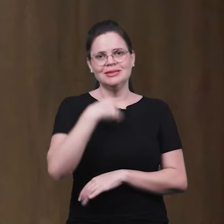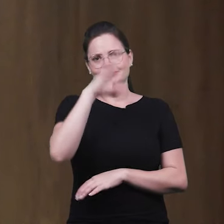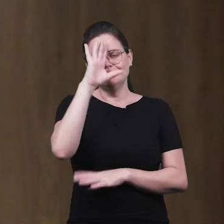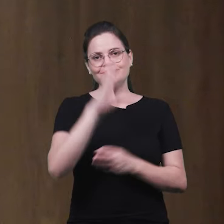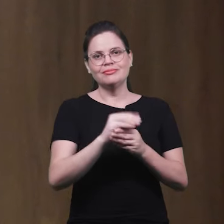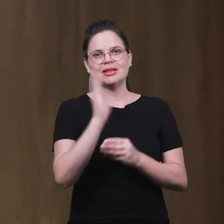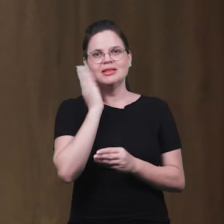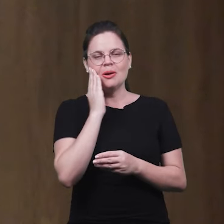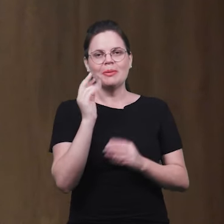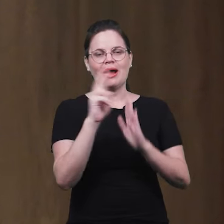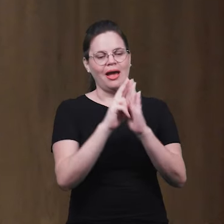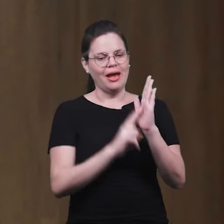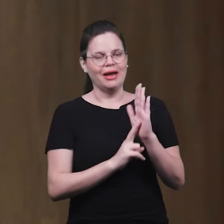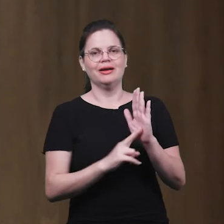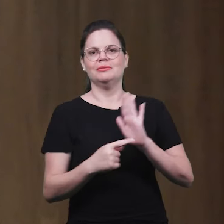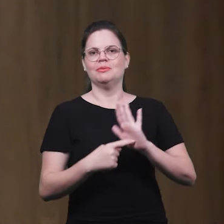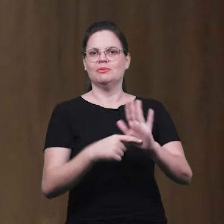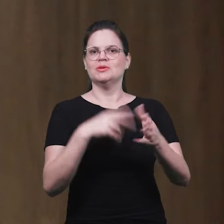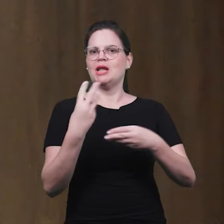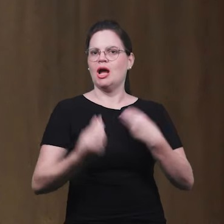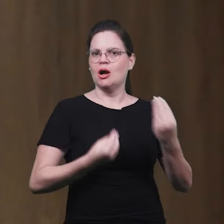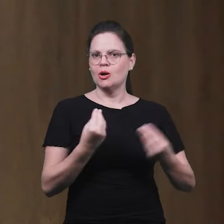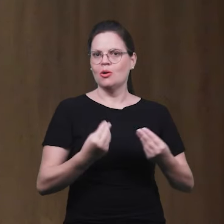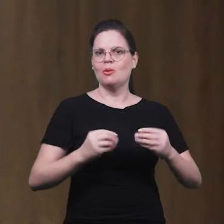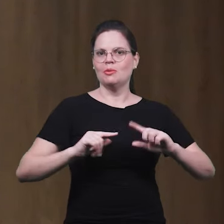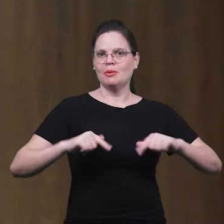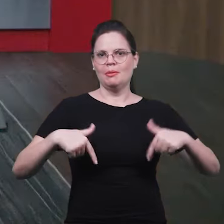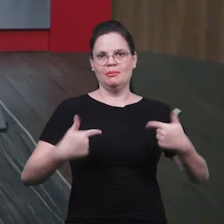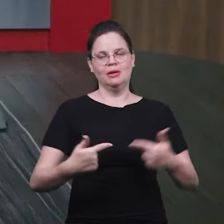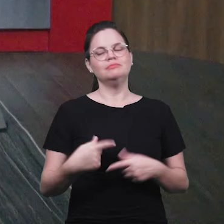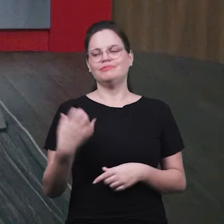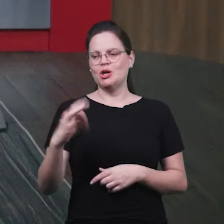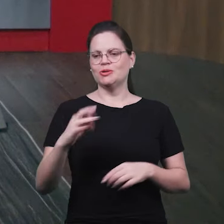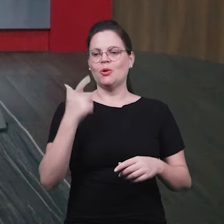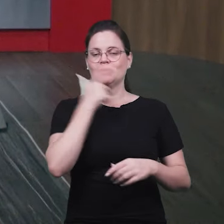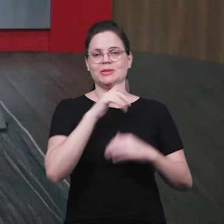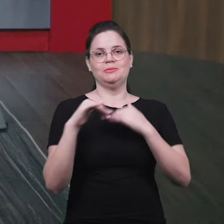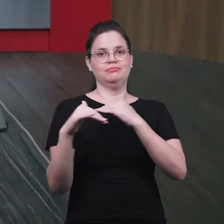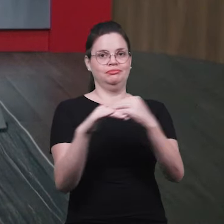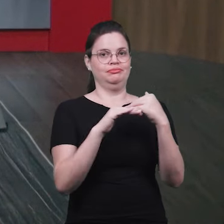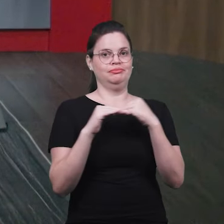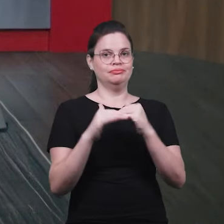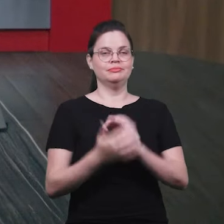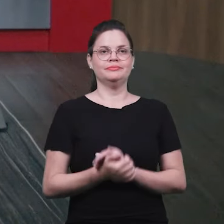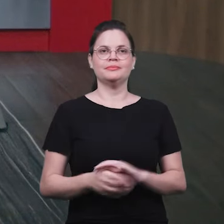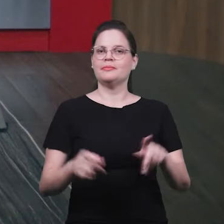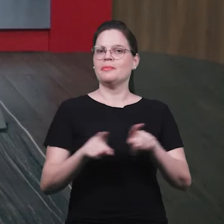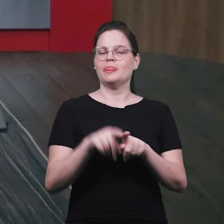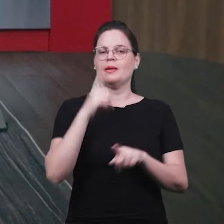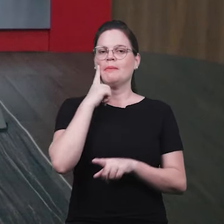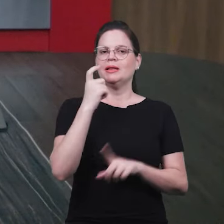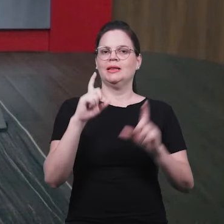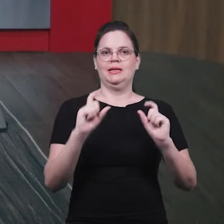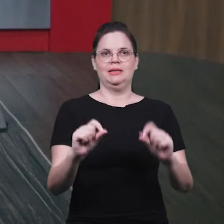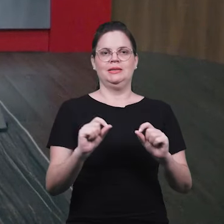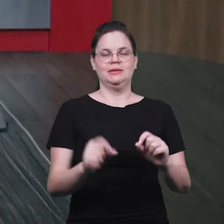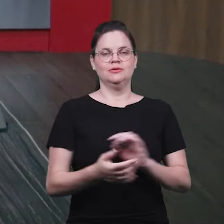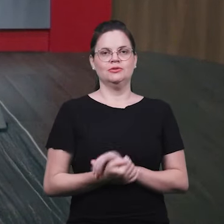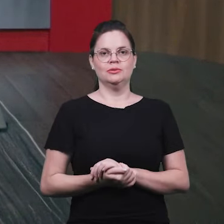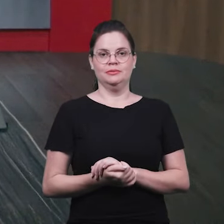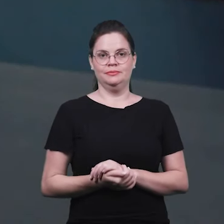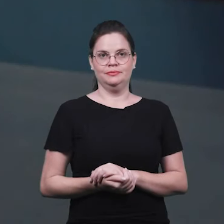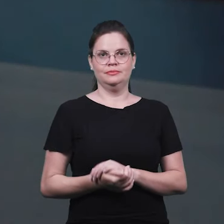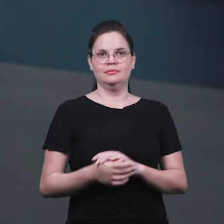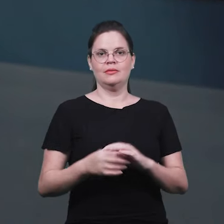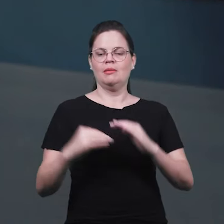para normatizar a conduta, né? Isso aí padronizou. E algo interessante nos processos logísticos é justamente isso,